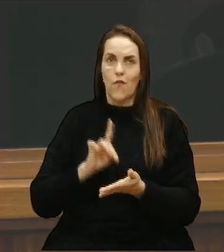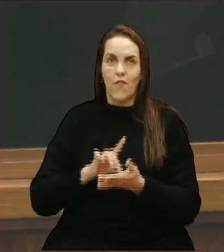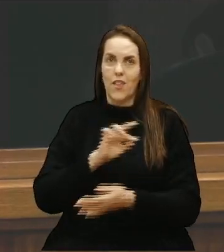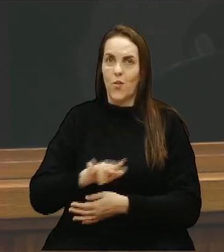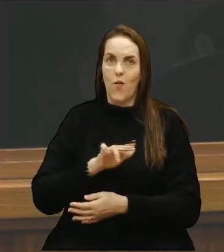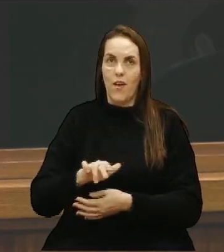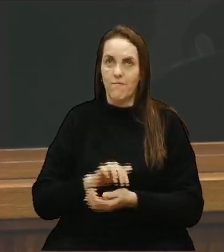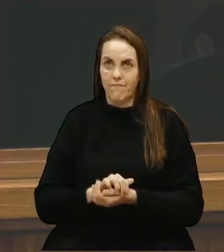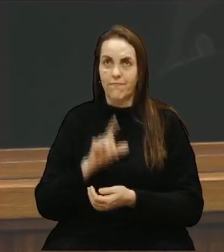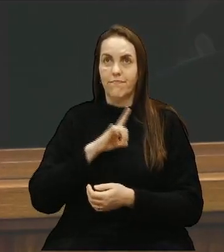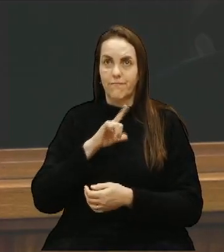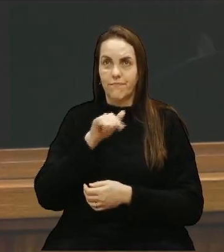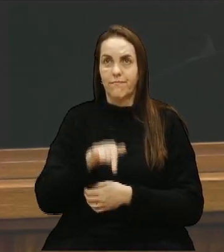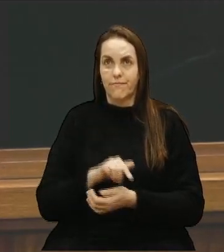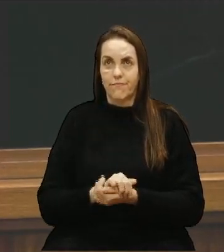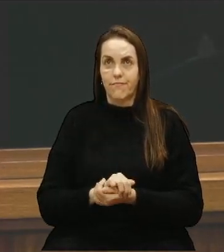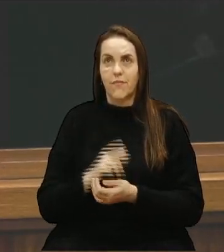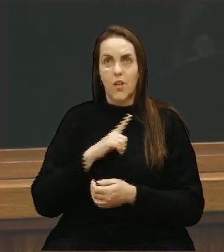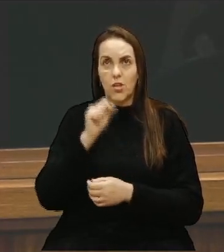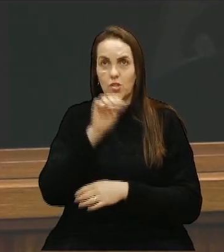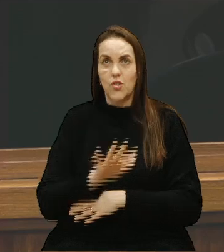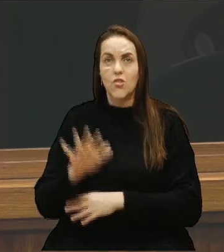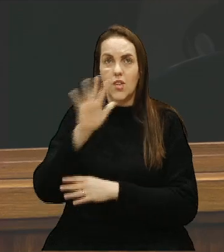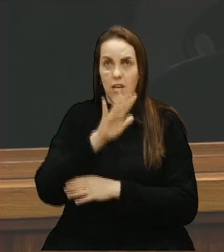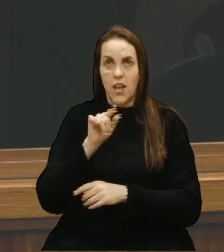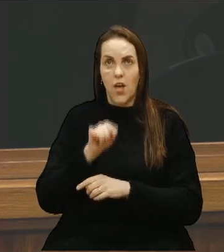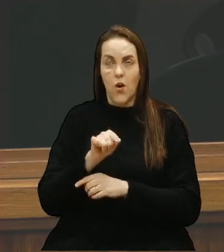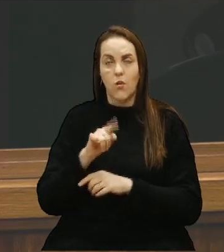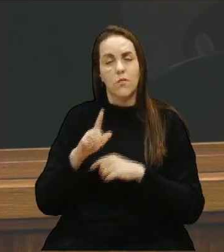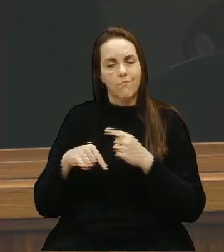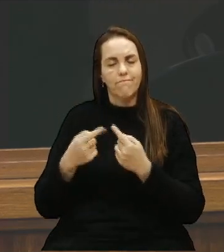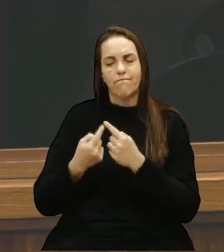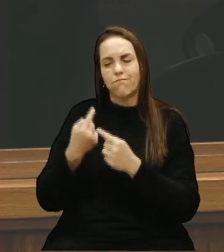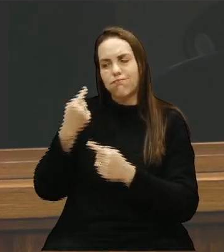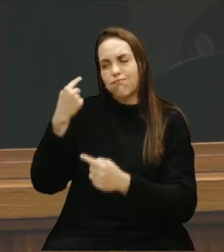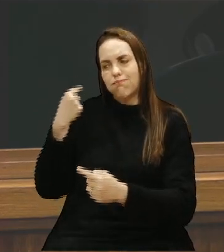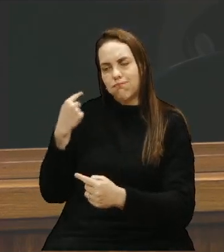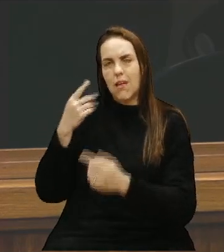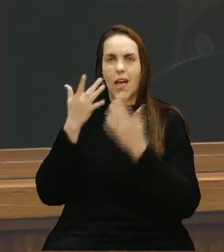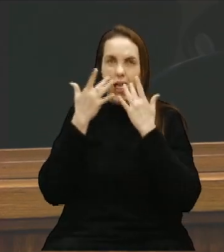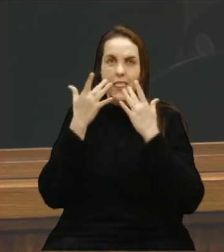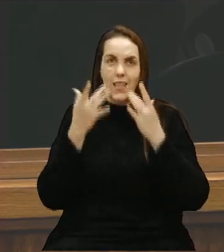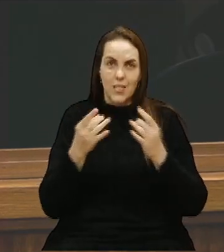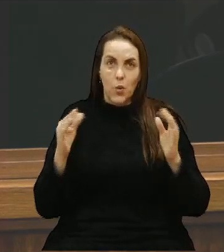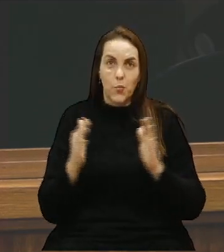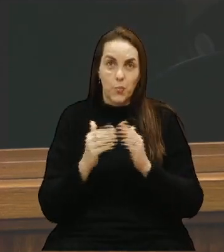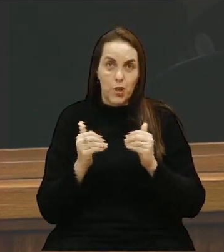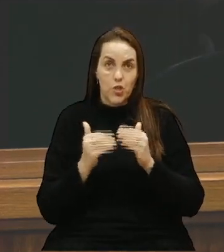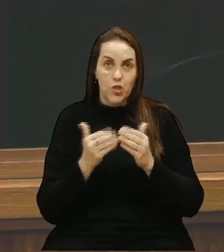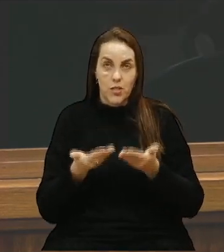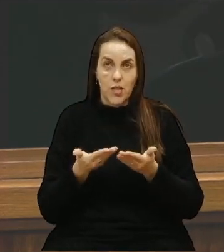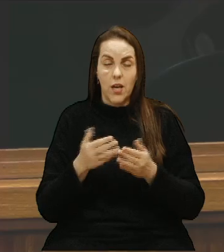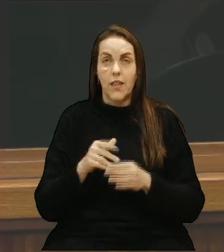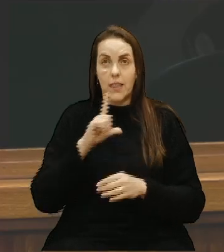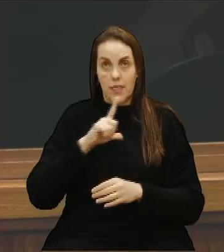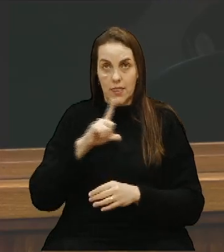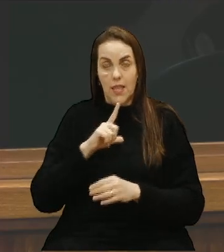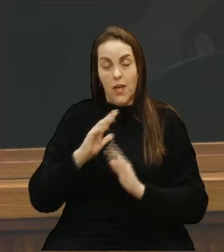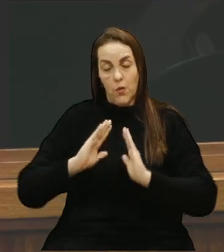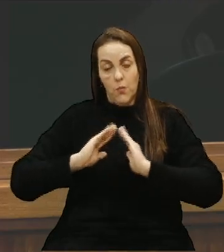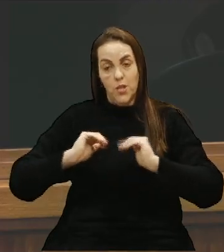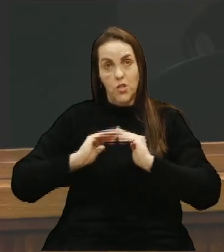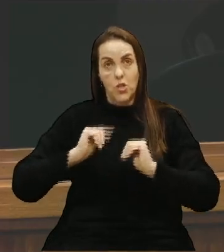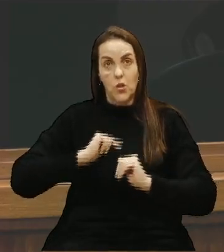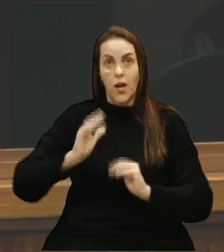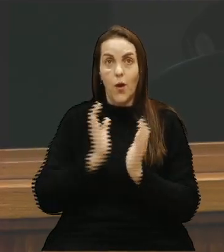política pública, para a visão de gestão pública no geral, é um retrocesso, então eu gostaria de pedir atenção. E houve uma solicitação das colegas presentes